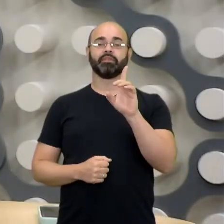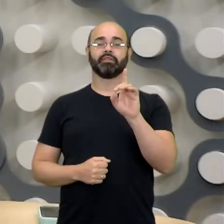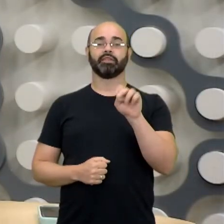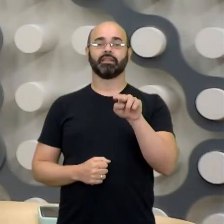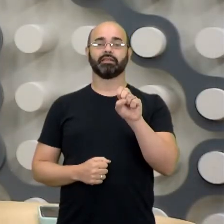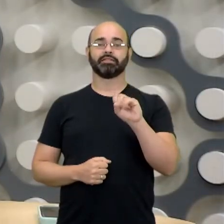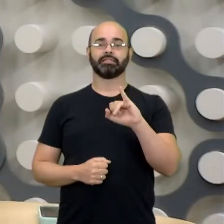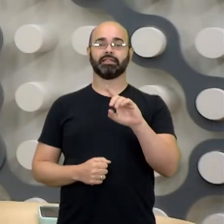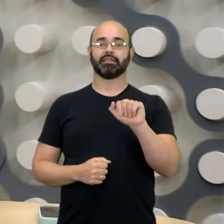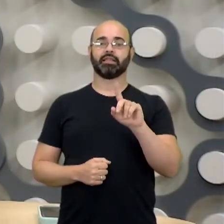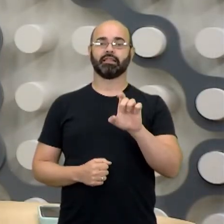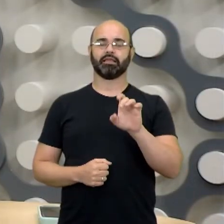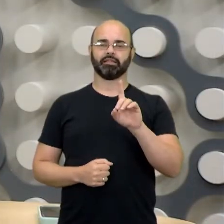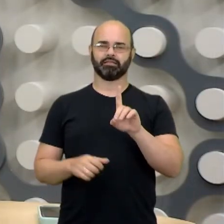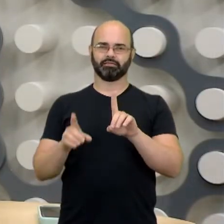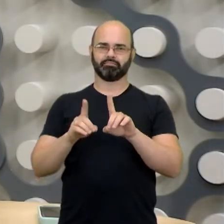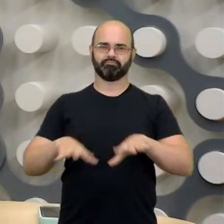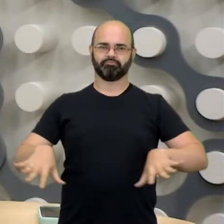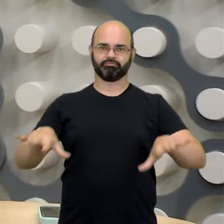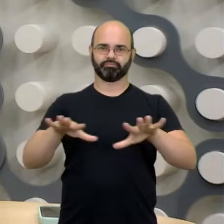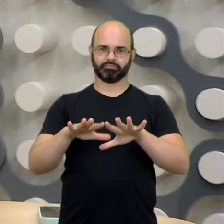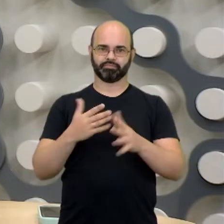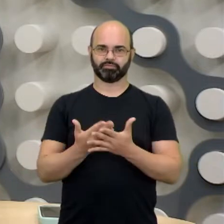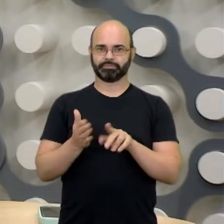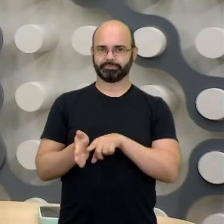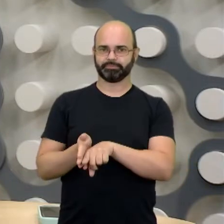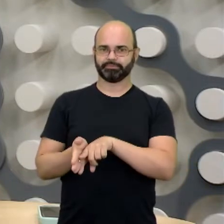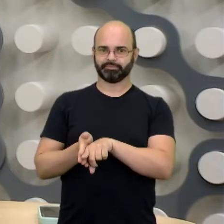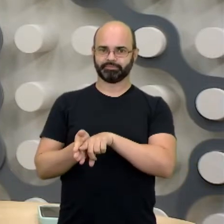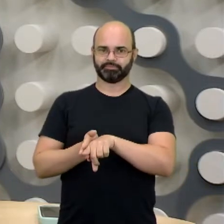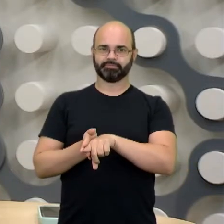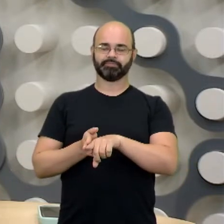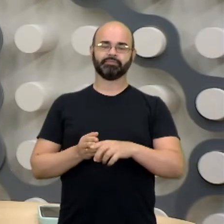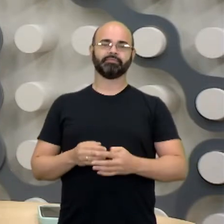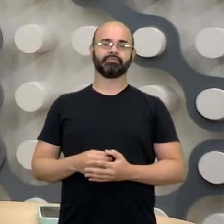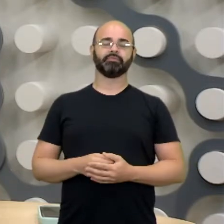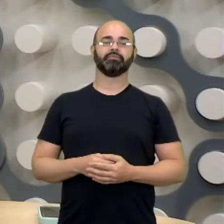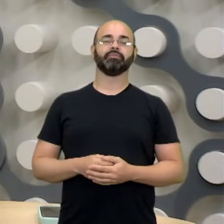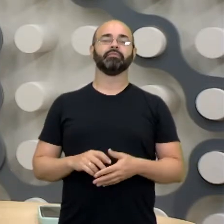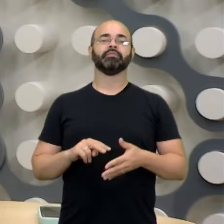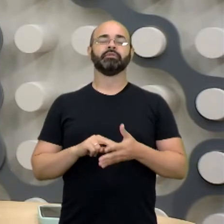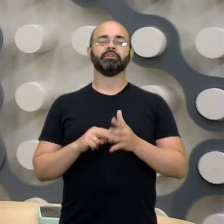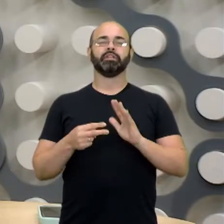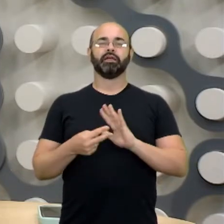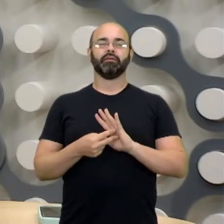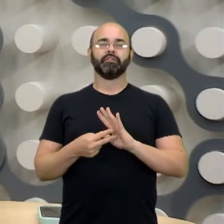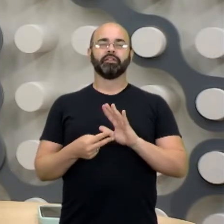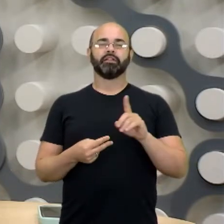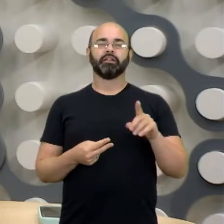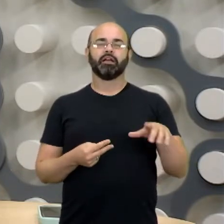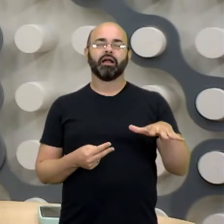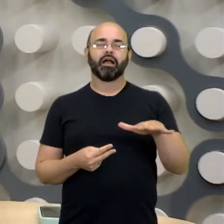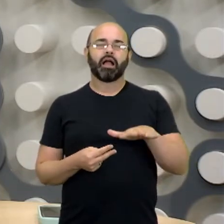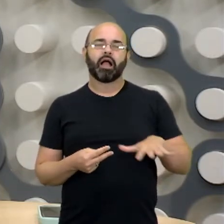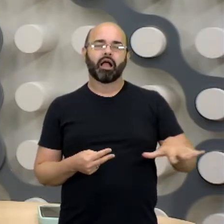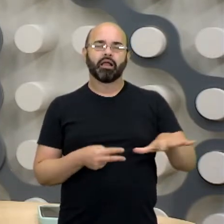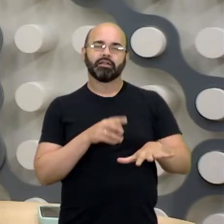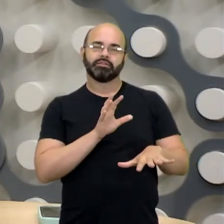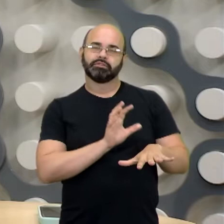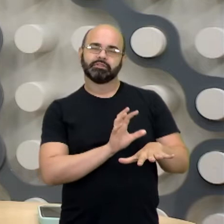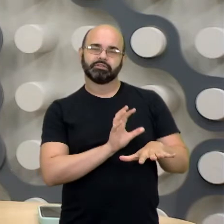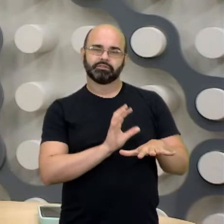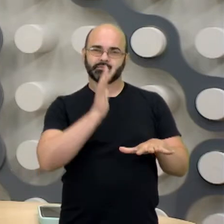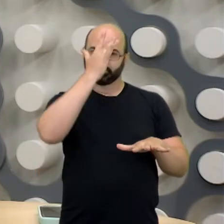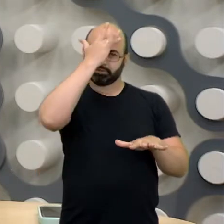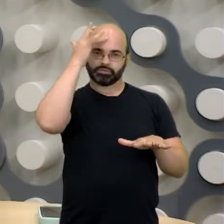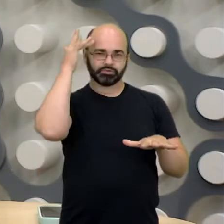densidade demográfica, nós estamos, né, fazendo aí, né, um perfil, né, daquela área, né, e a quantidade de